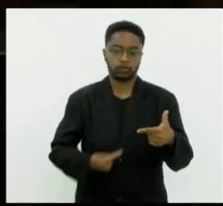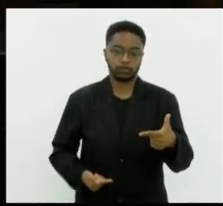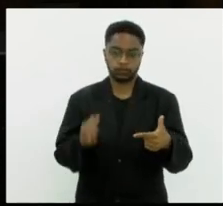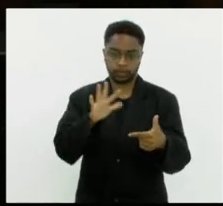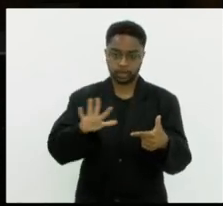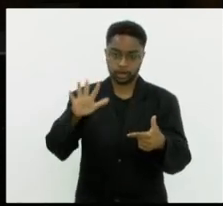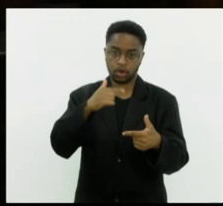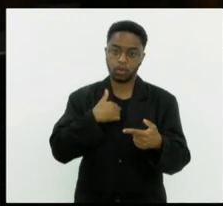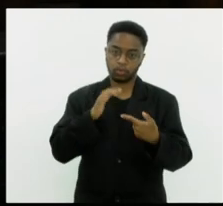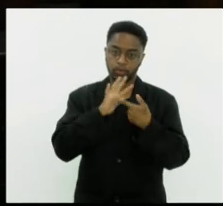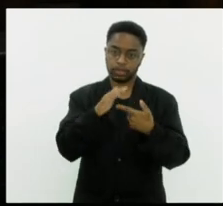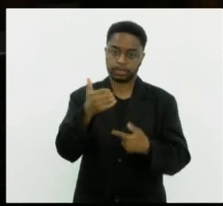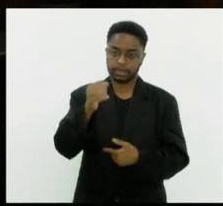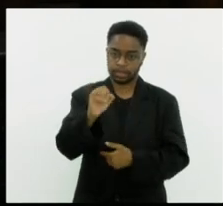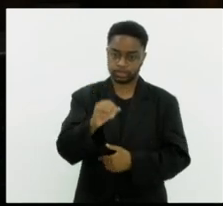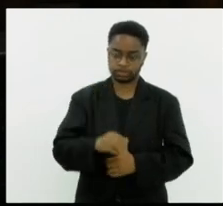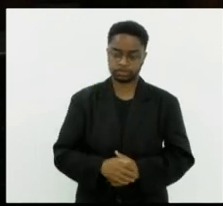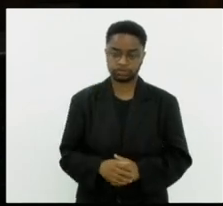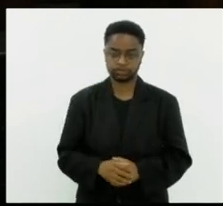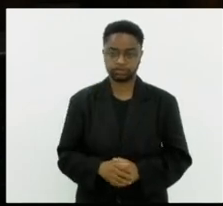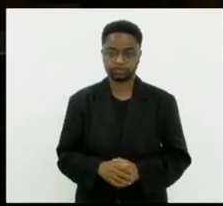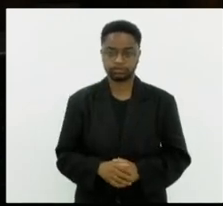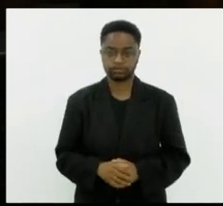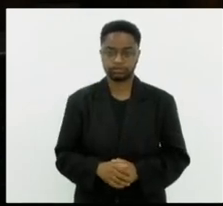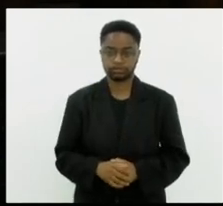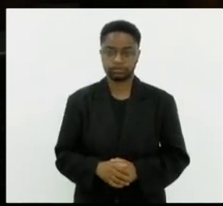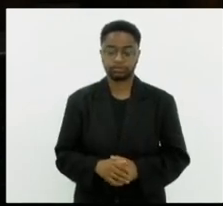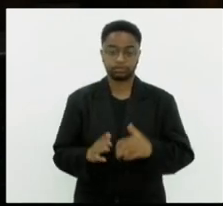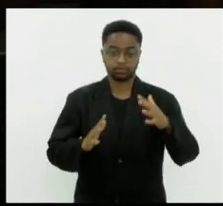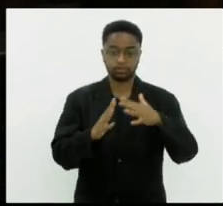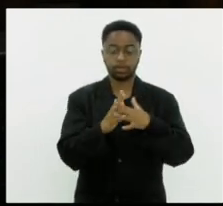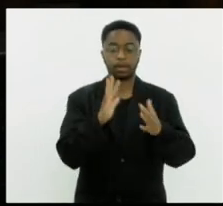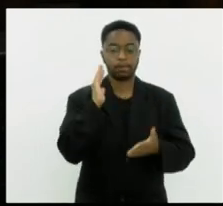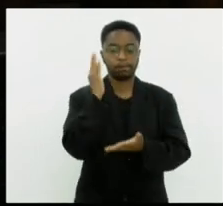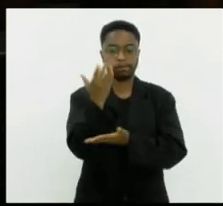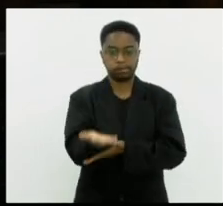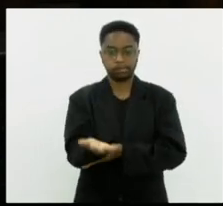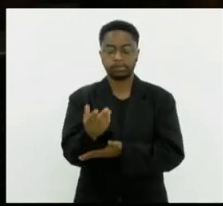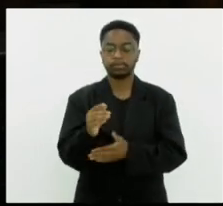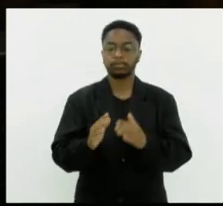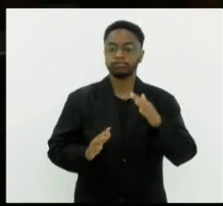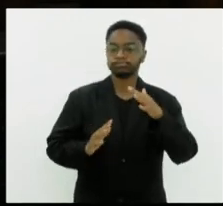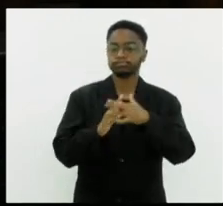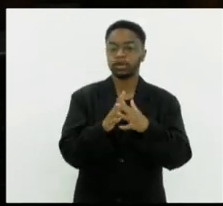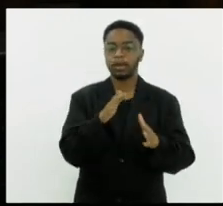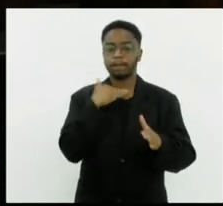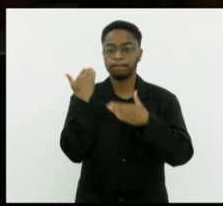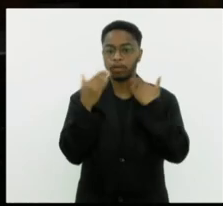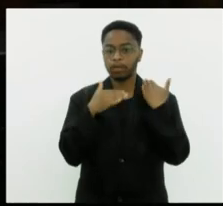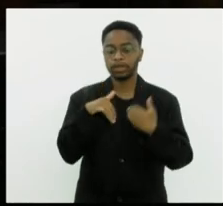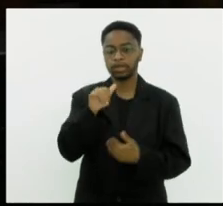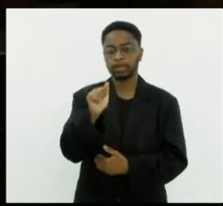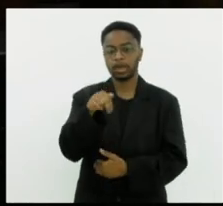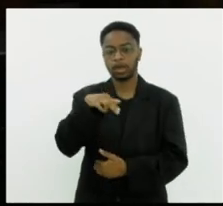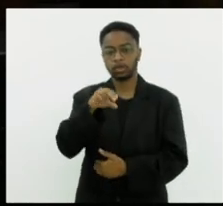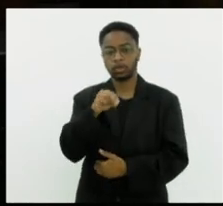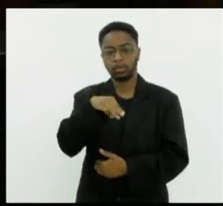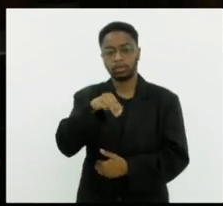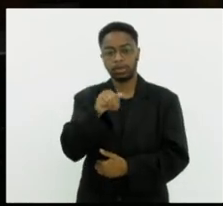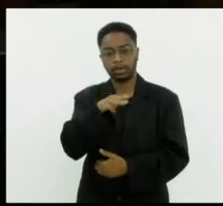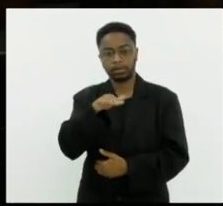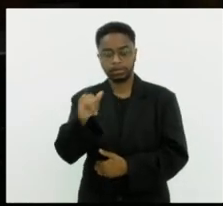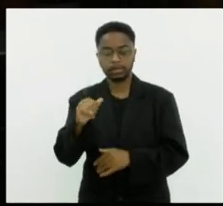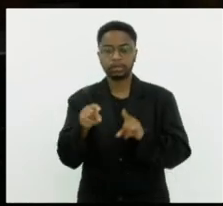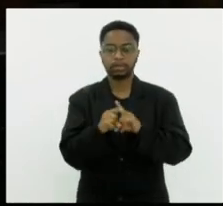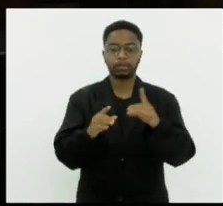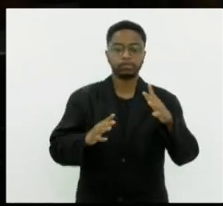citar pelo menos 10 aqui. Né, recorde de desmatamento, recorde de morte dos Yanomamis, recorde nos